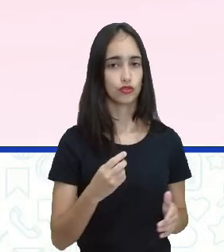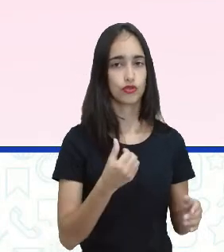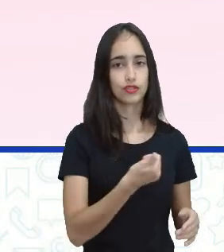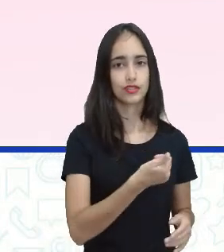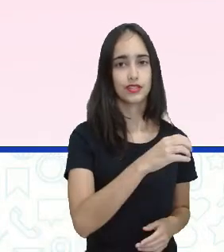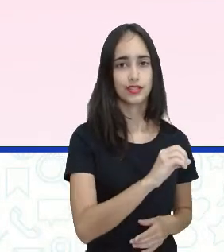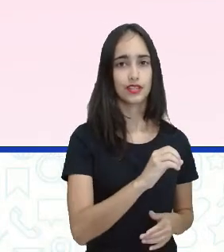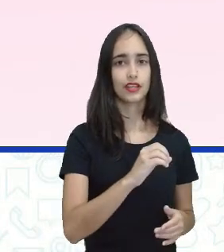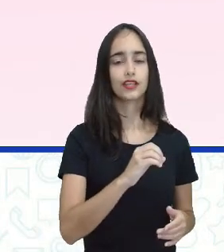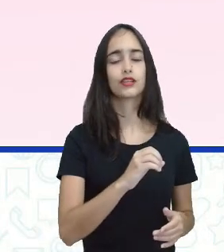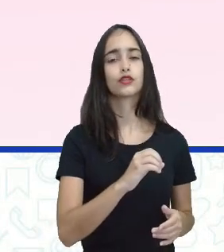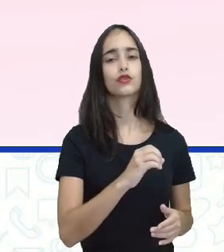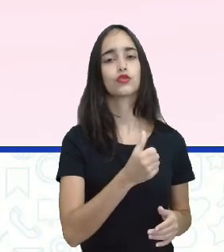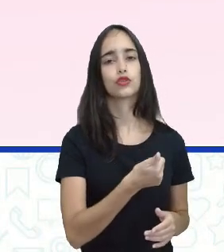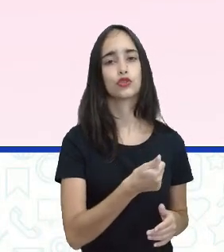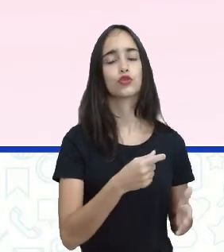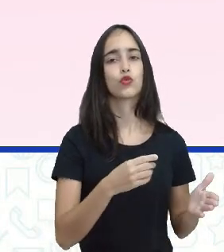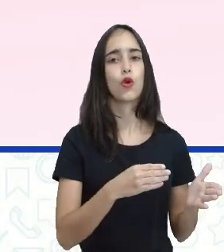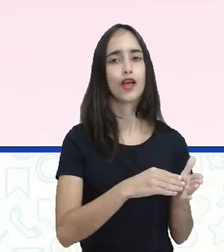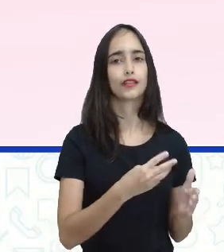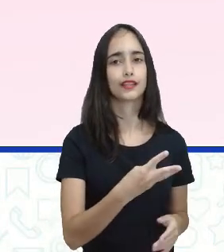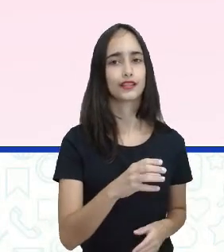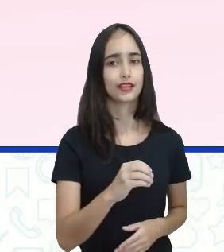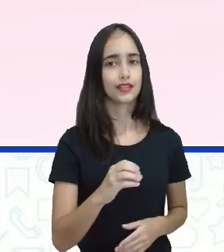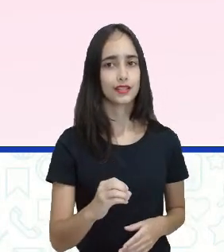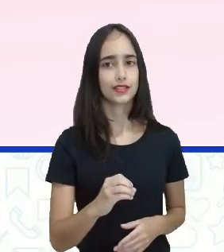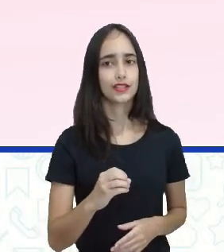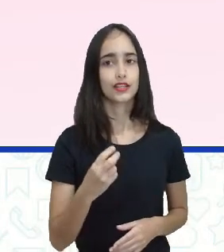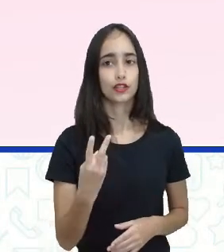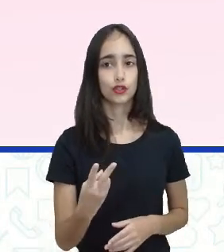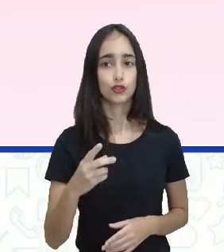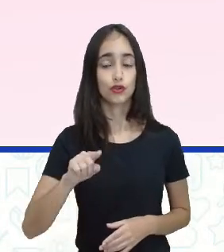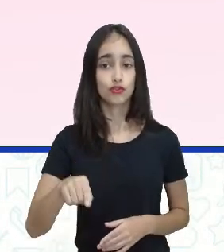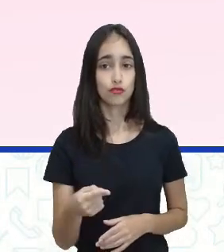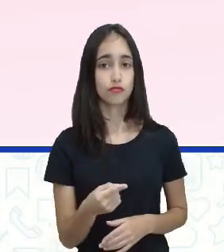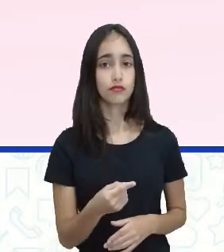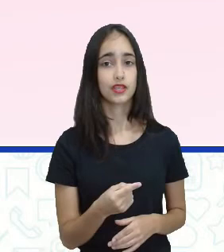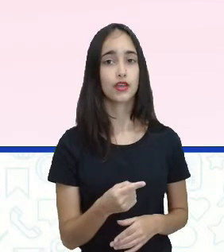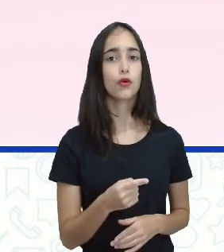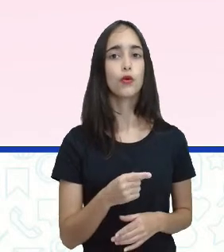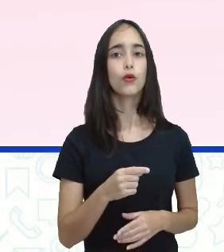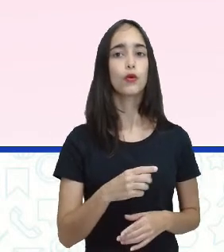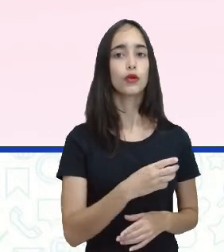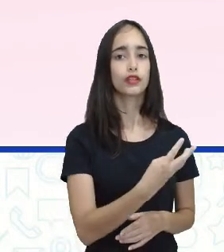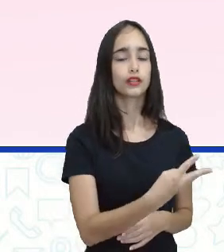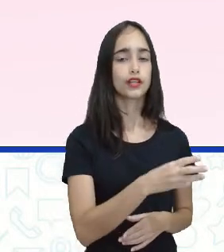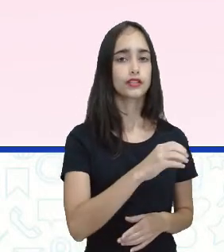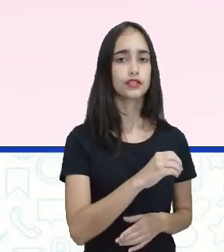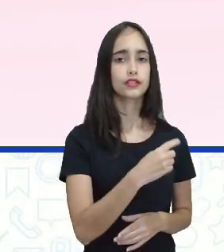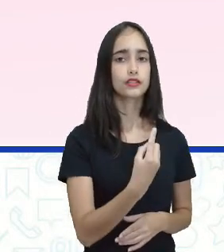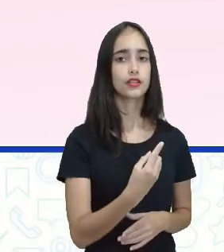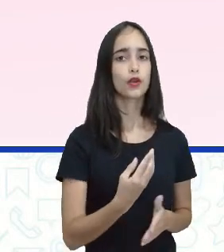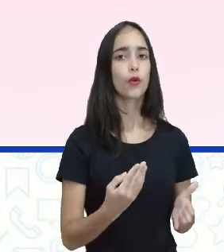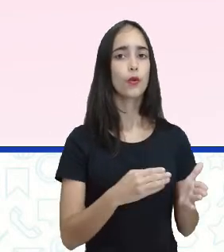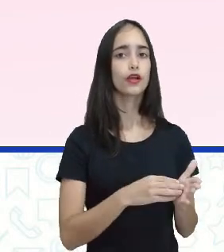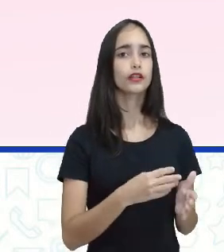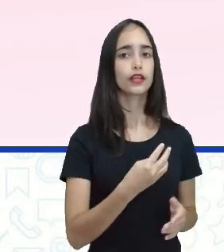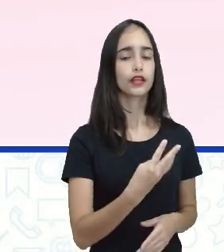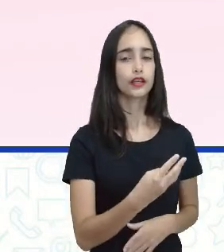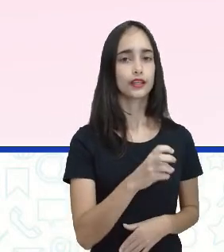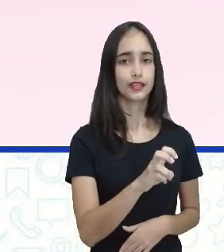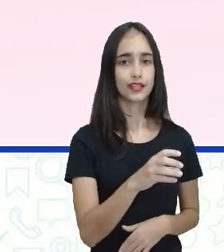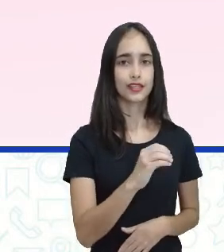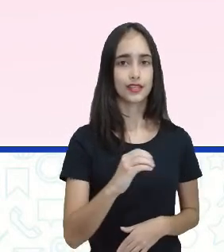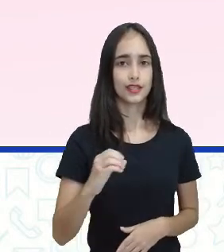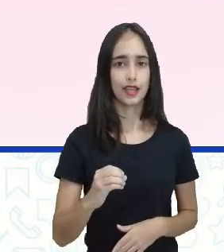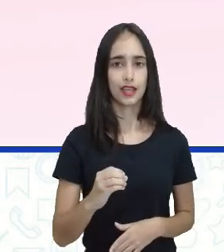De 301 a 500, R$3.000. A questão que é duas coisinhas, para você construir o gráfico e depois